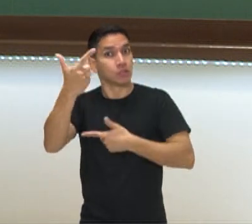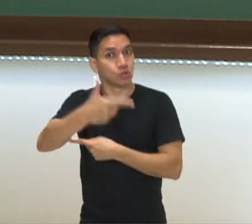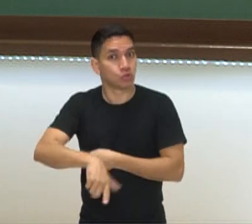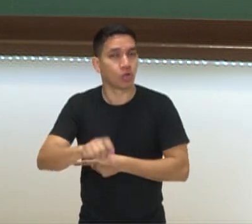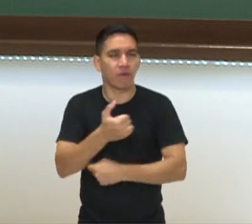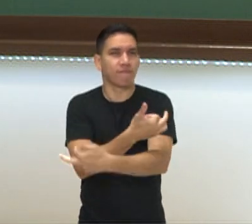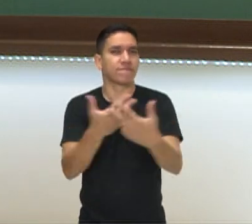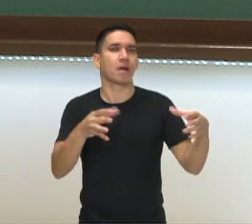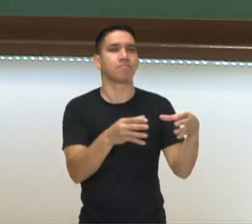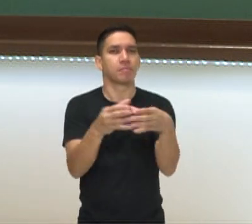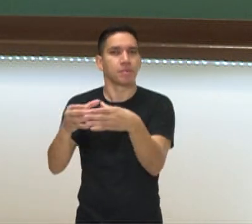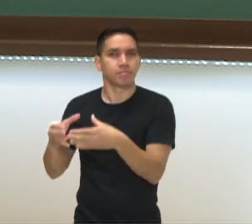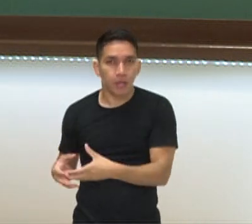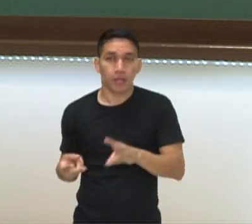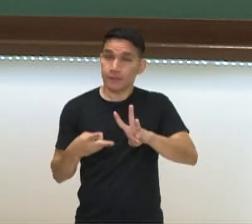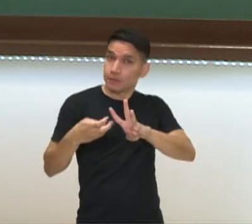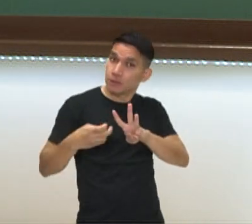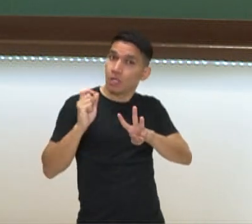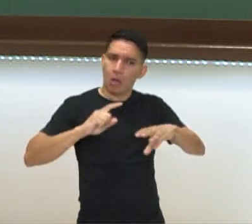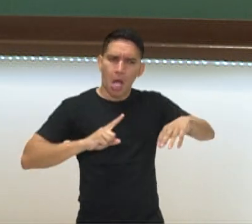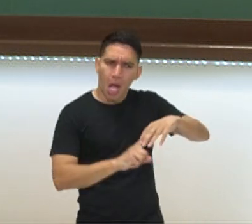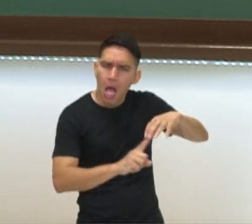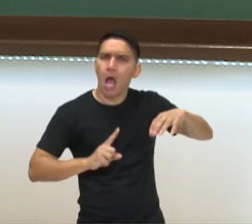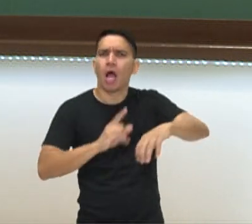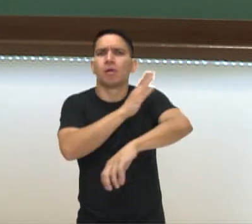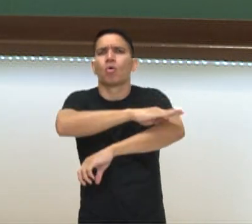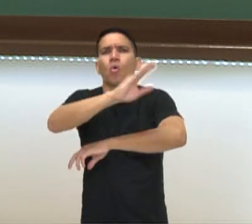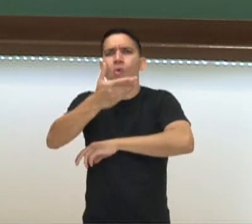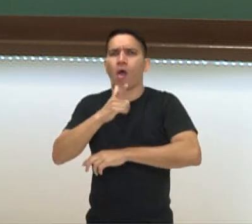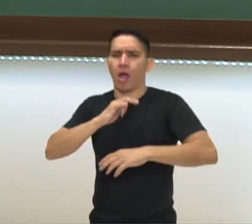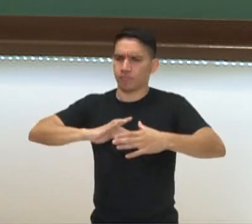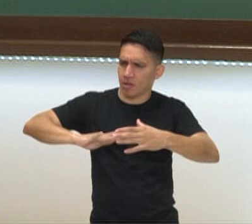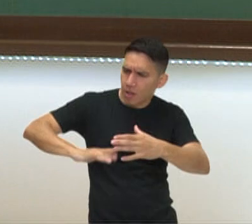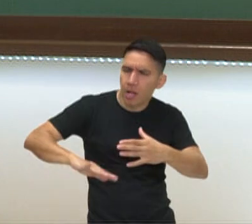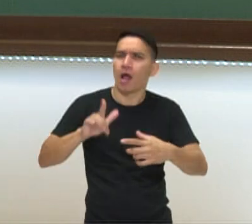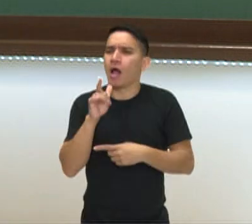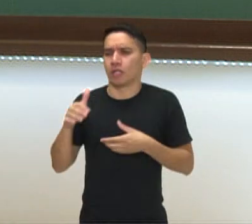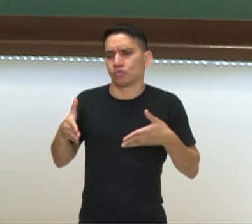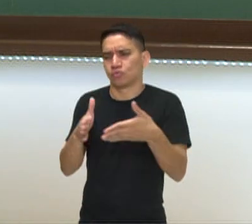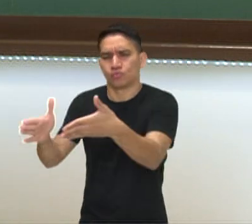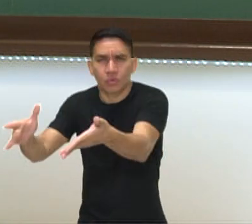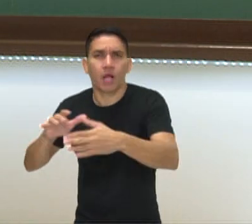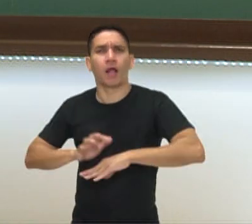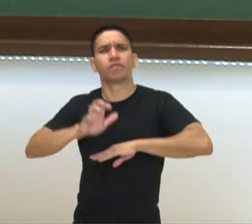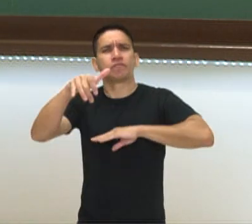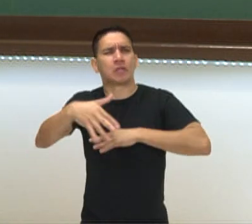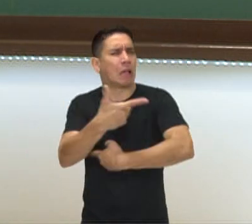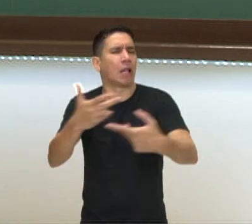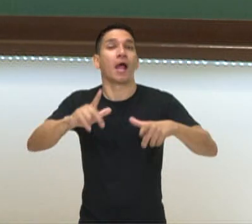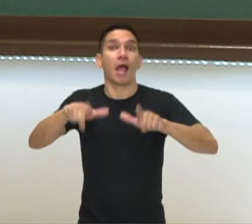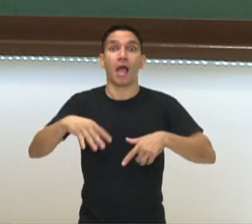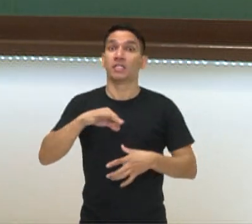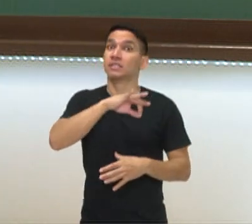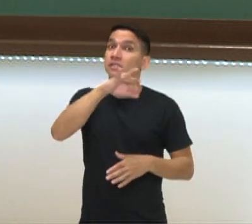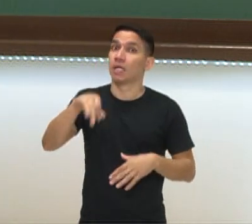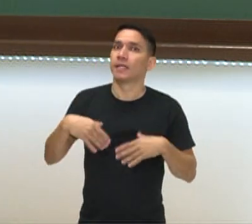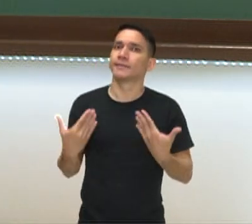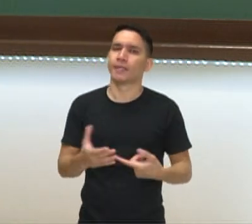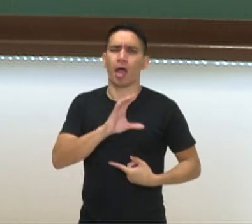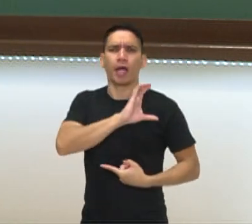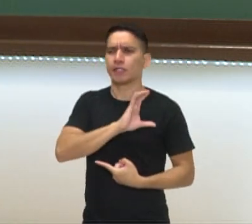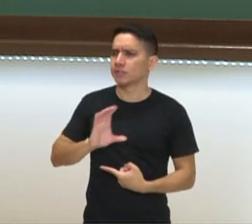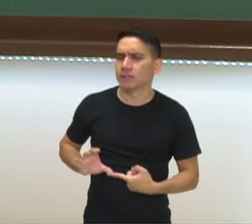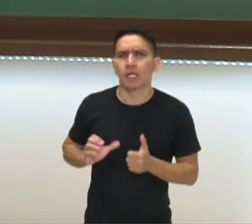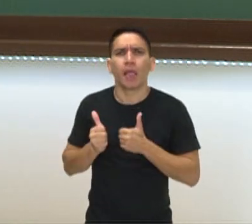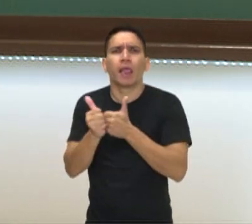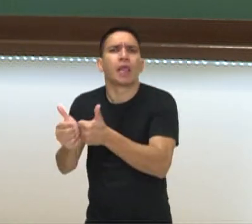muitos povos indígenas, cavernas, montanhas, lagos, rios são os lugares sagrados, enquanto no